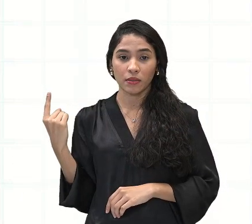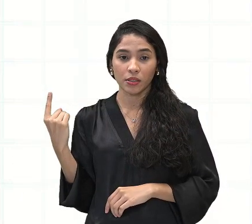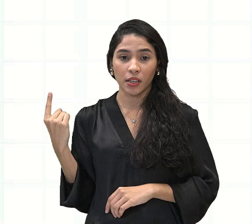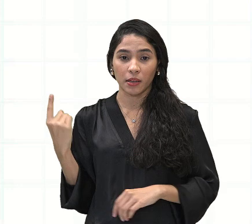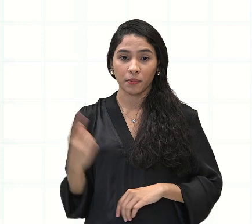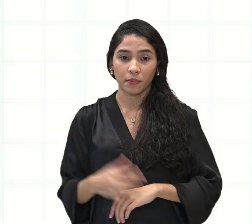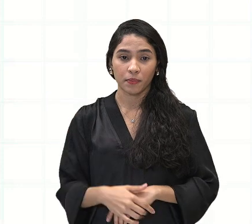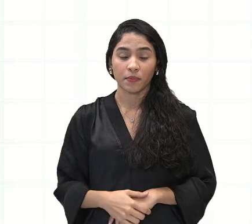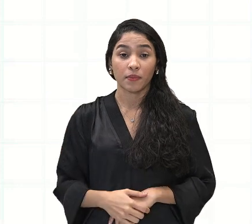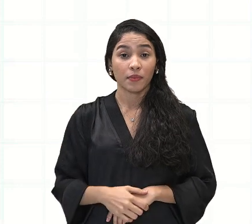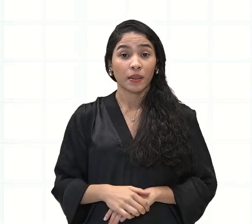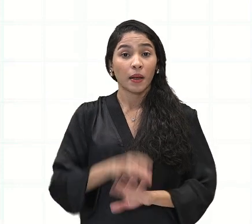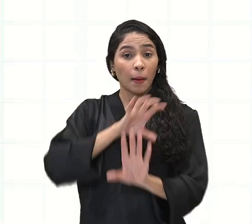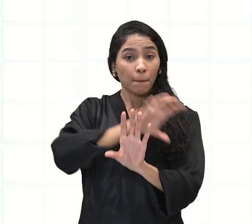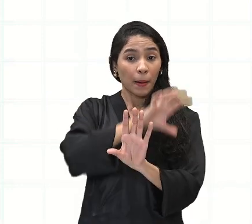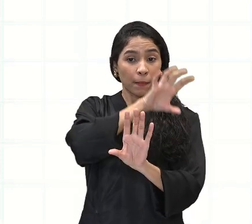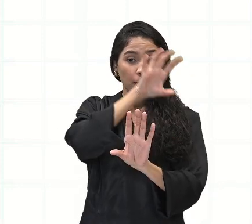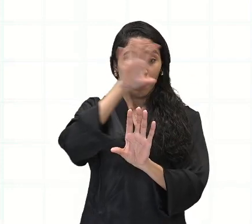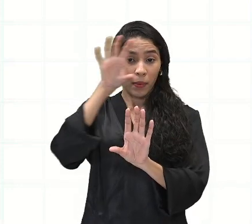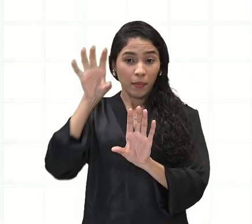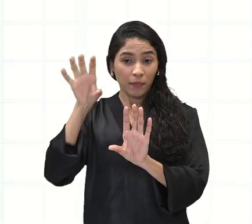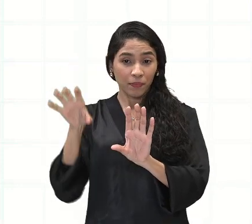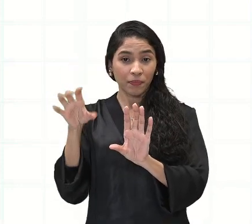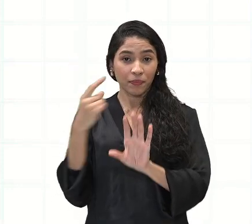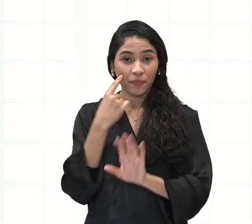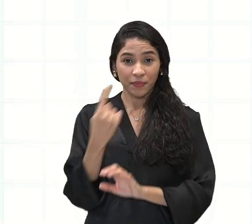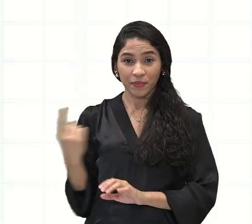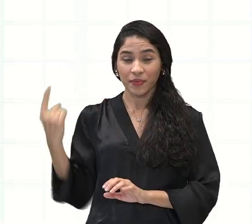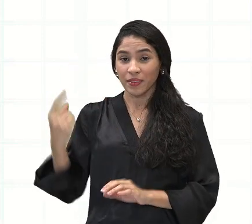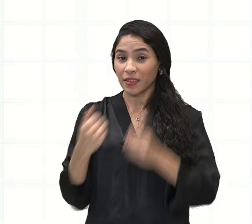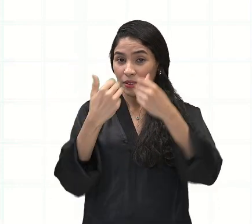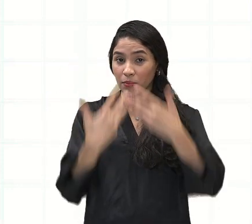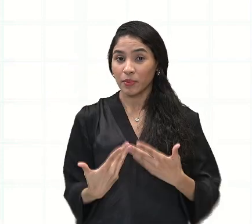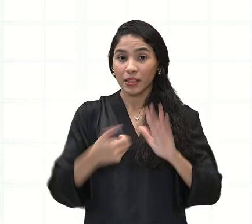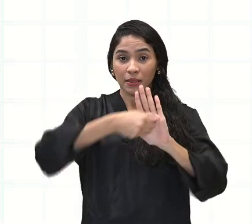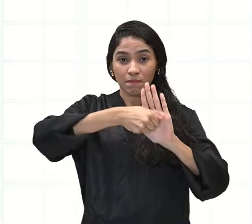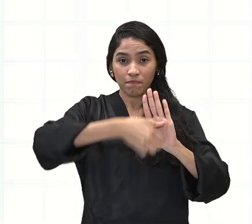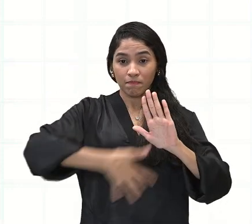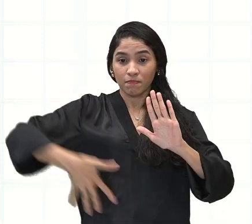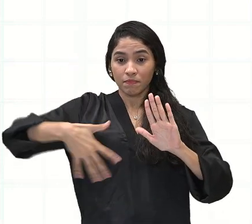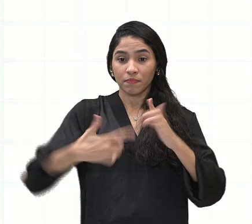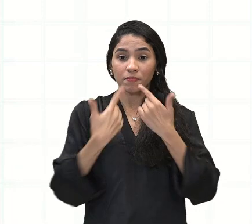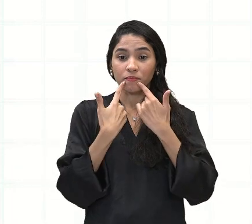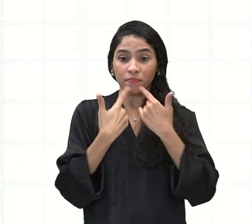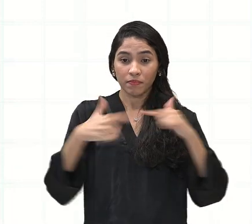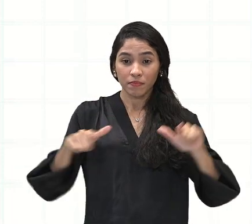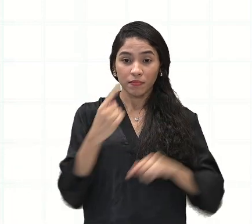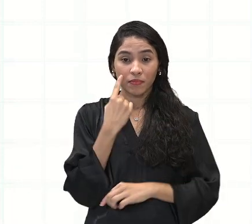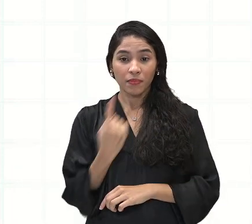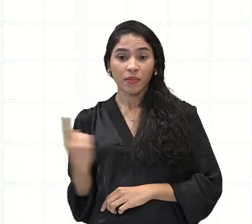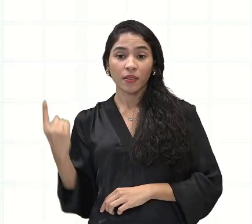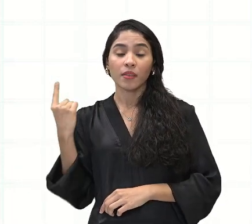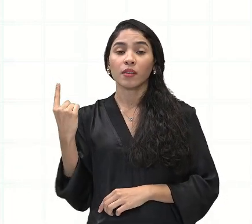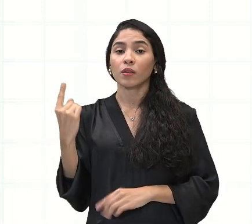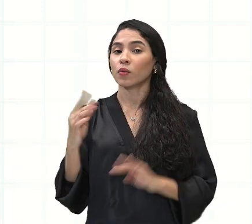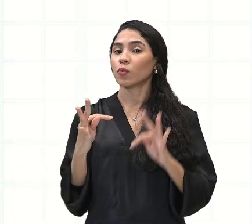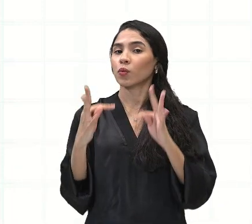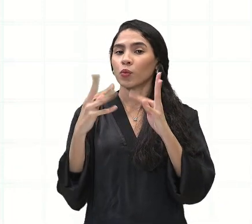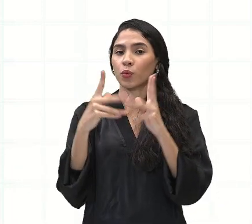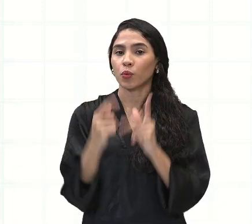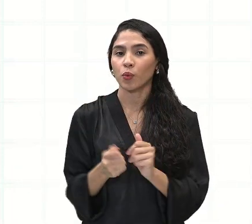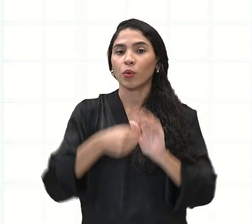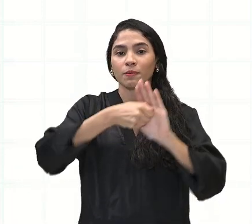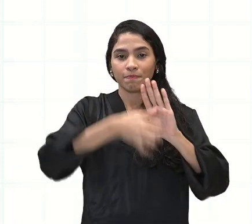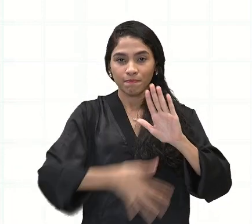Aqui a gente tem um mapa mental, justamente falando sobre figura de linguagem, que todas essas são figuras de linguagem que